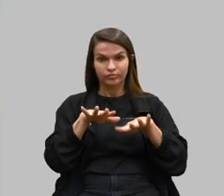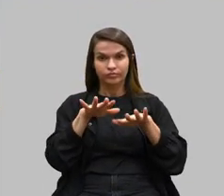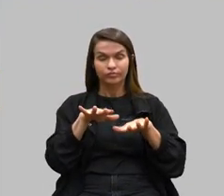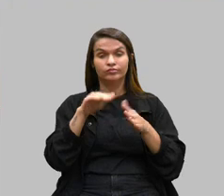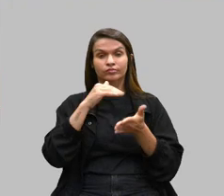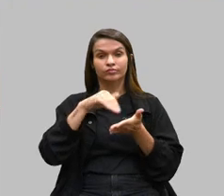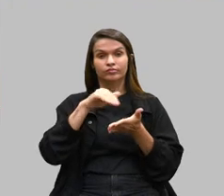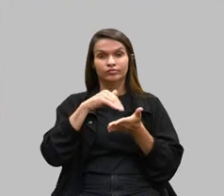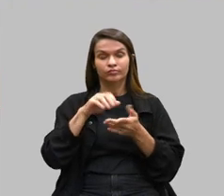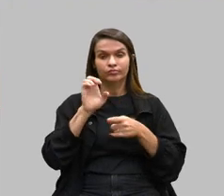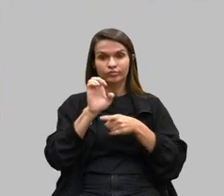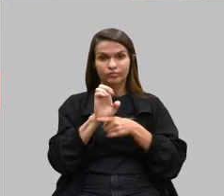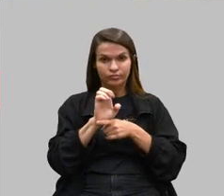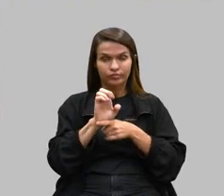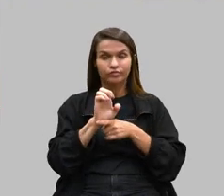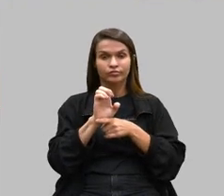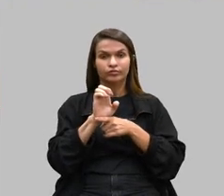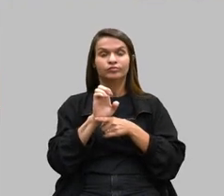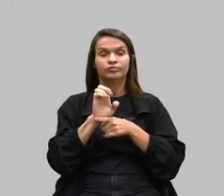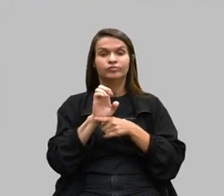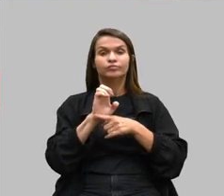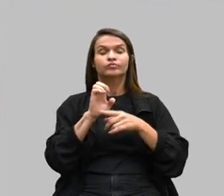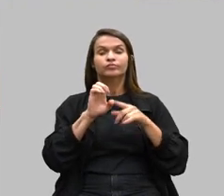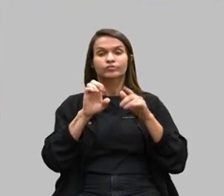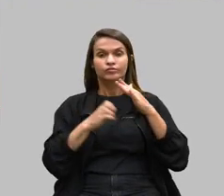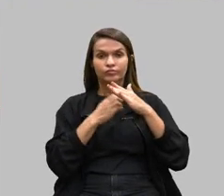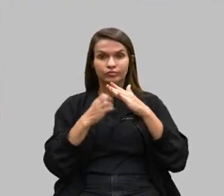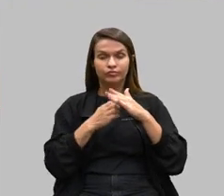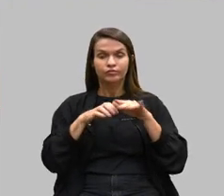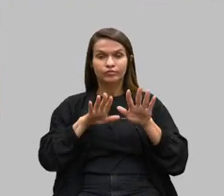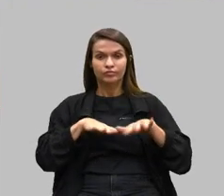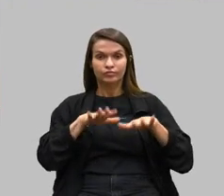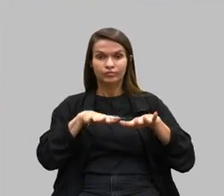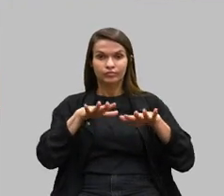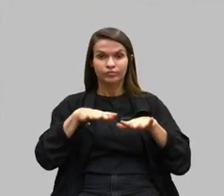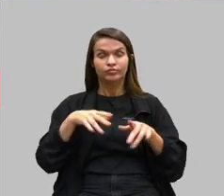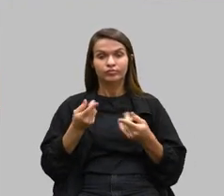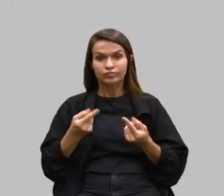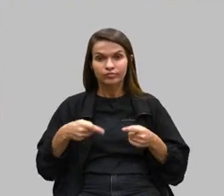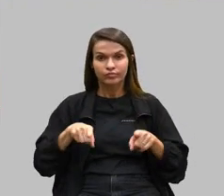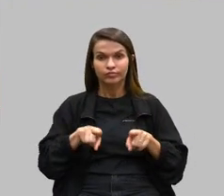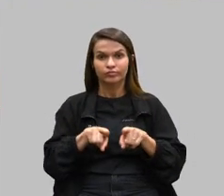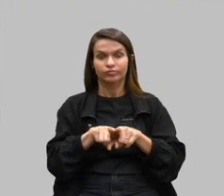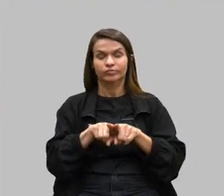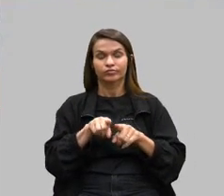Secretaria de Estado de infraestrutura mobilidade e parcerias